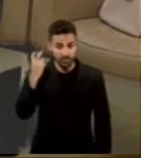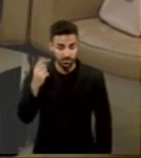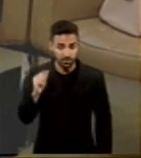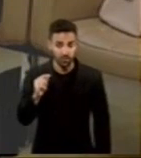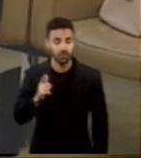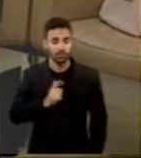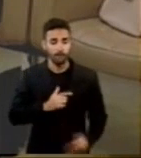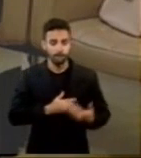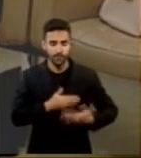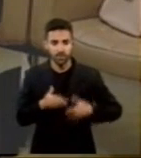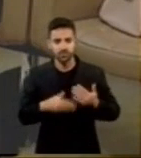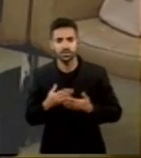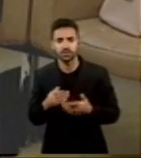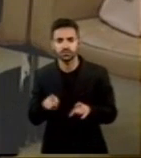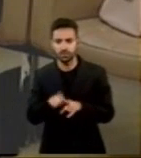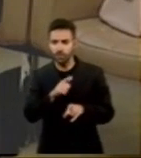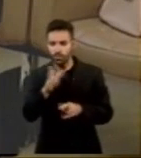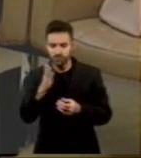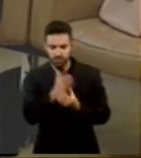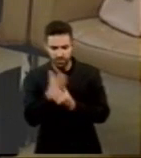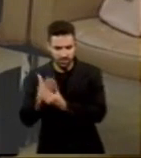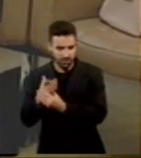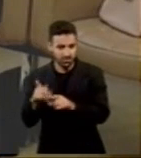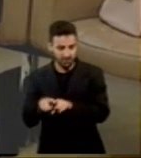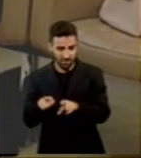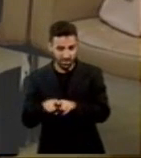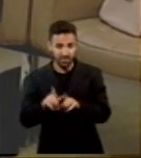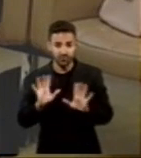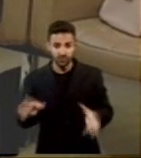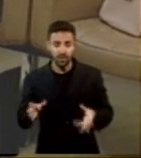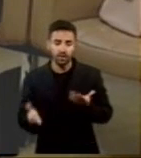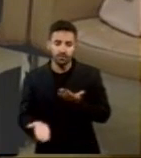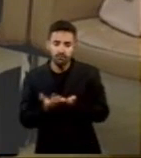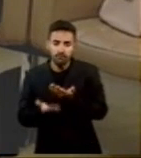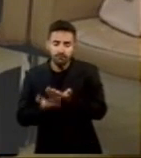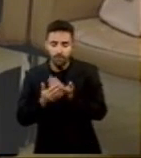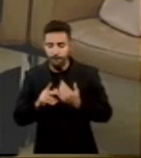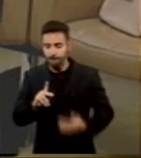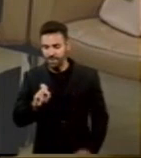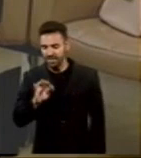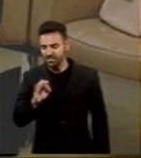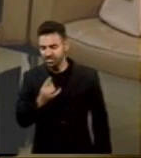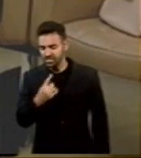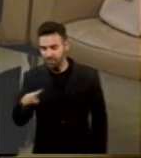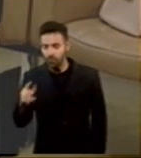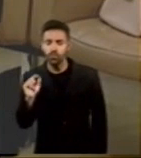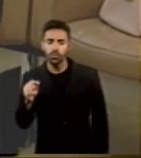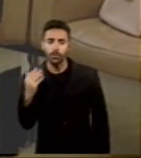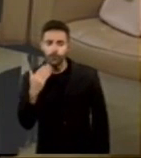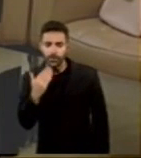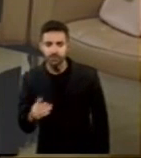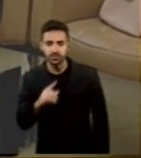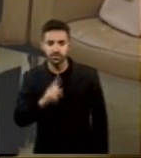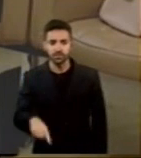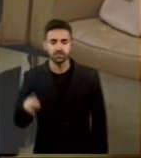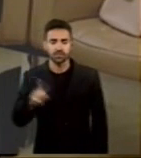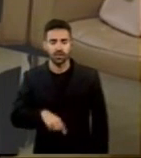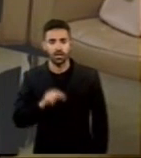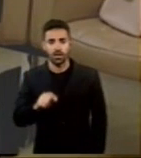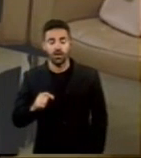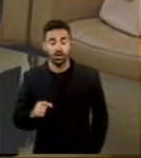nesse processo como em outros, mas nesse deve ter, foram juntadas petições solicitando homologação de